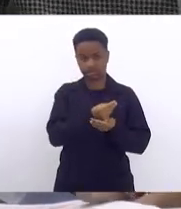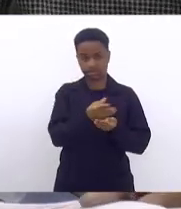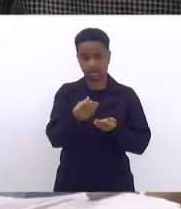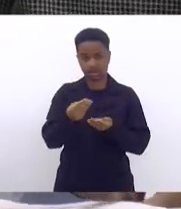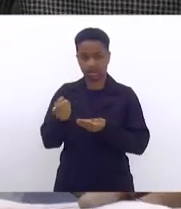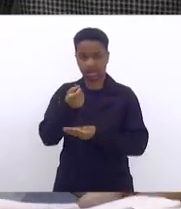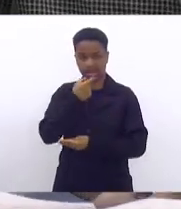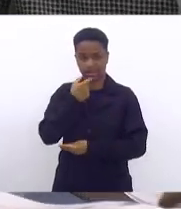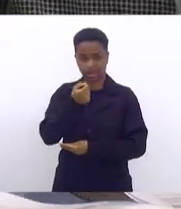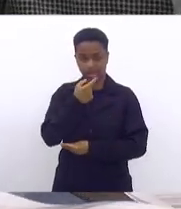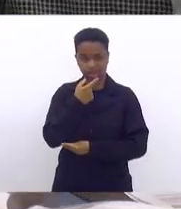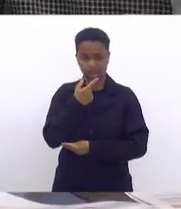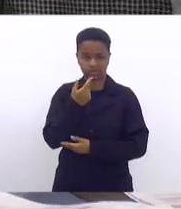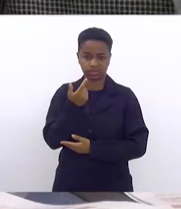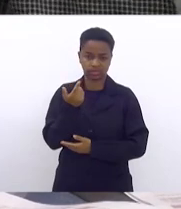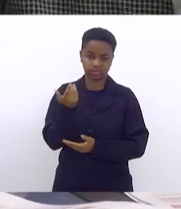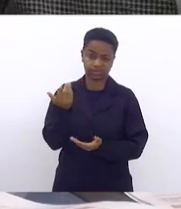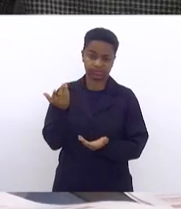medicamentos